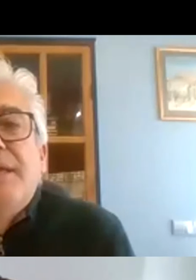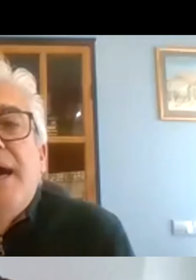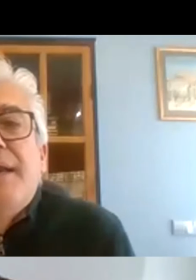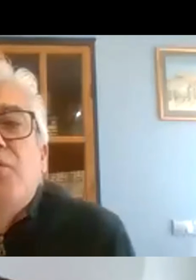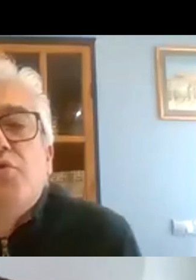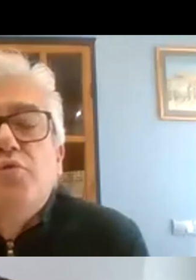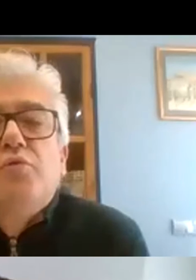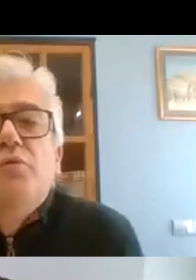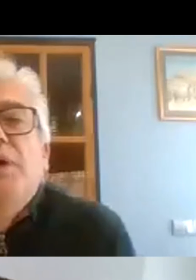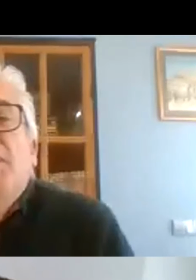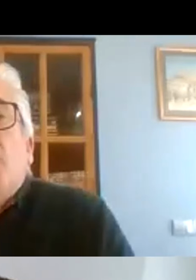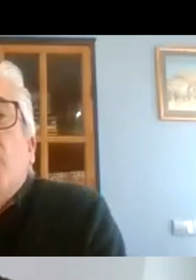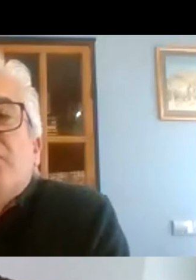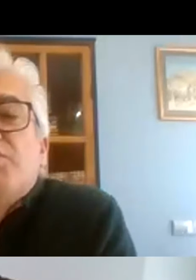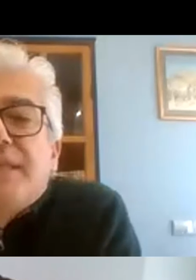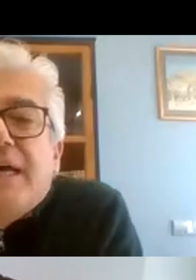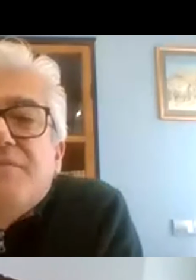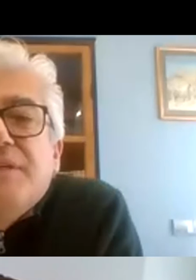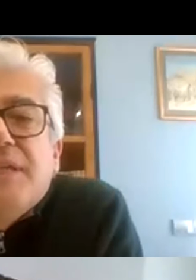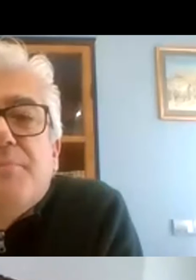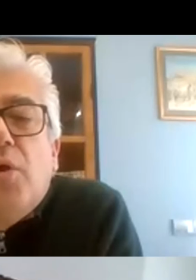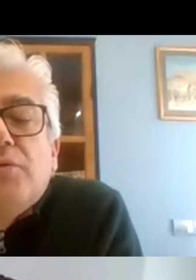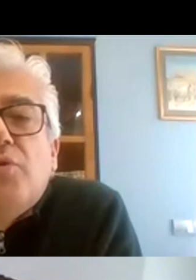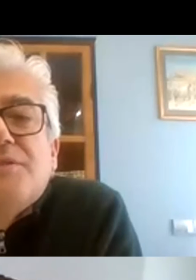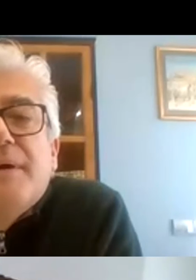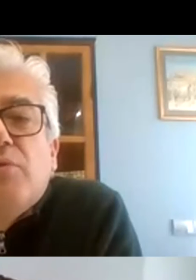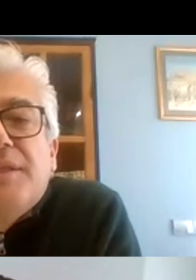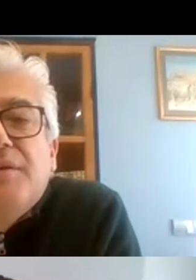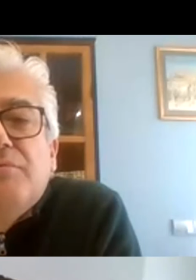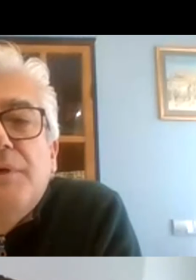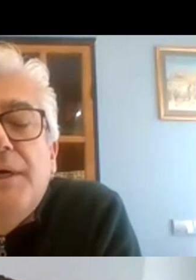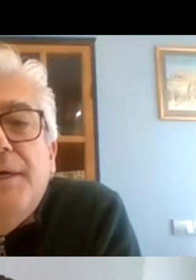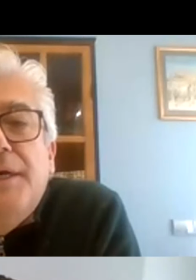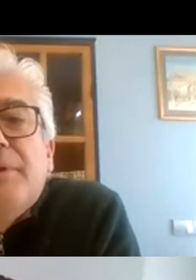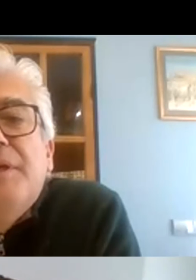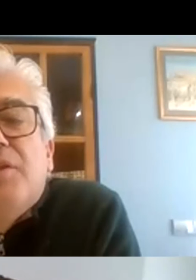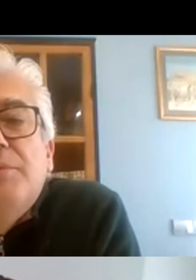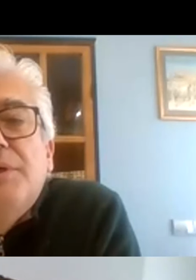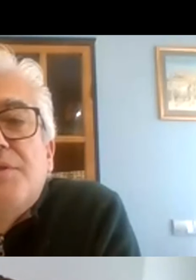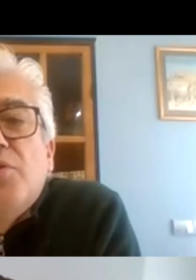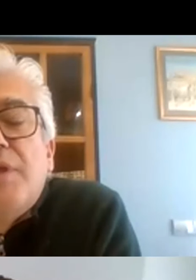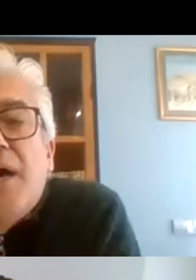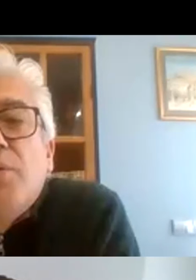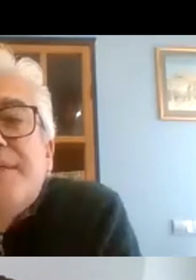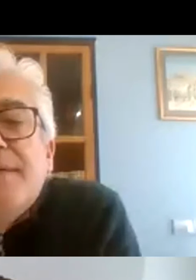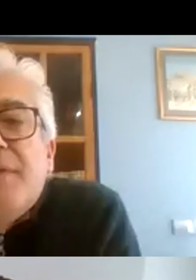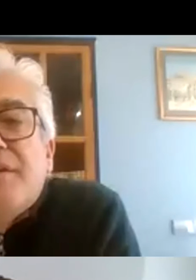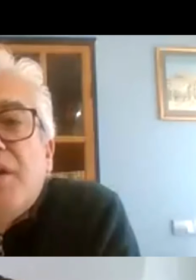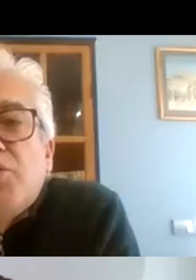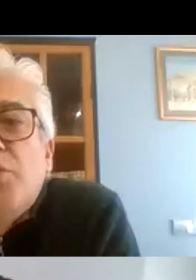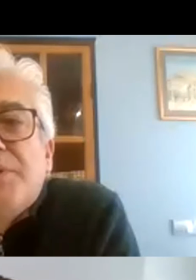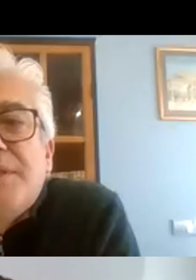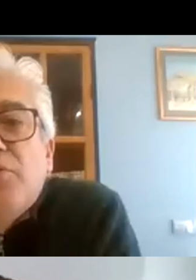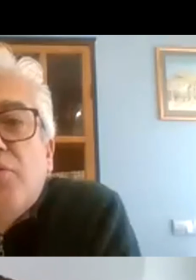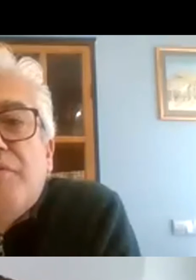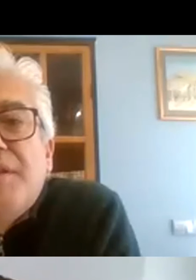a trabalhar em conjunto com a sociedade civil em prol do nosso bem coletivo. E permitam-me saudar o INSA, através